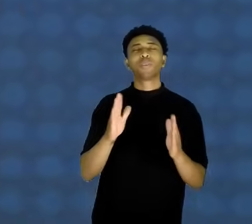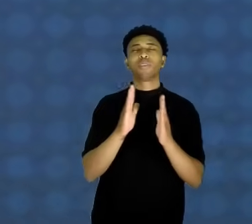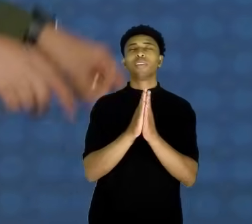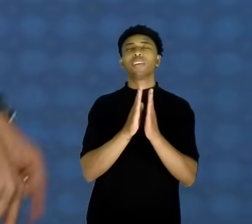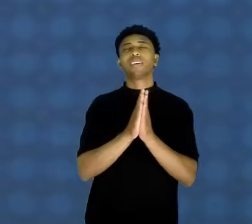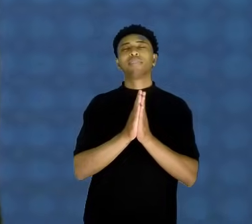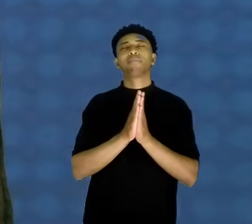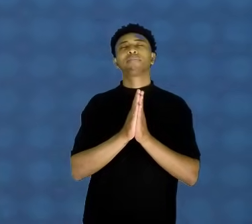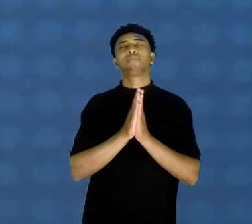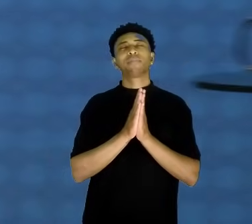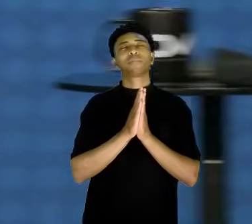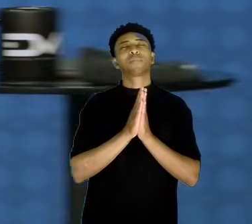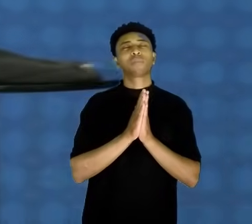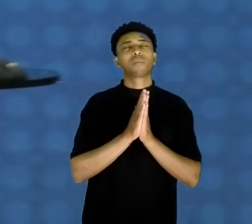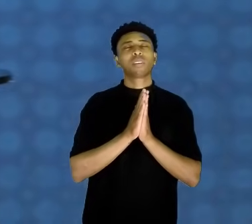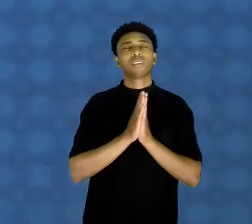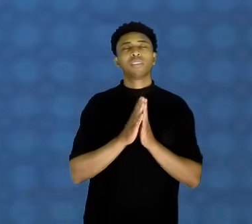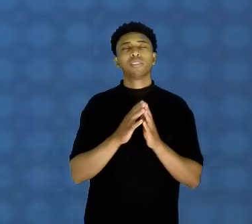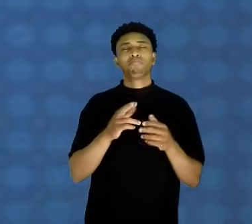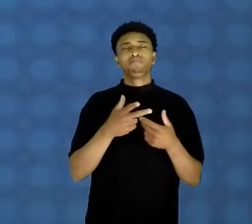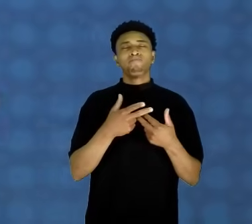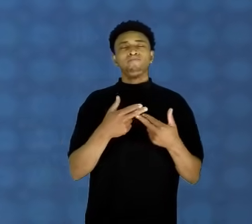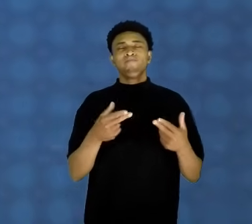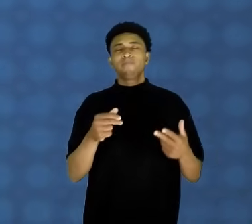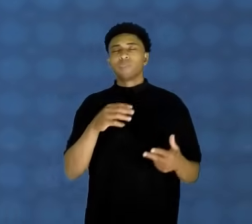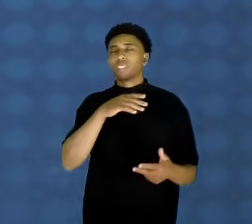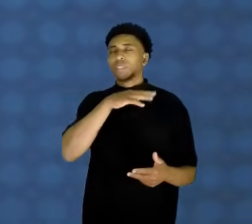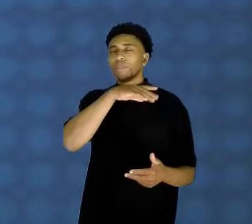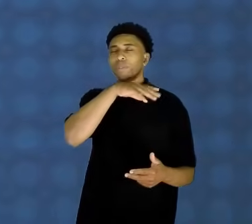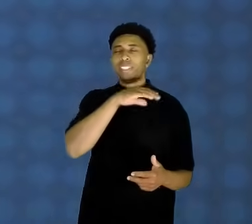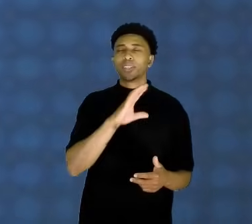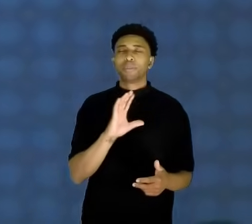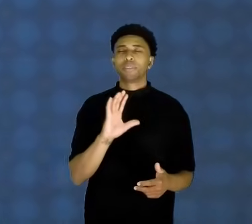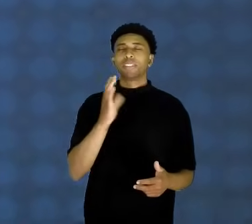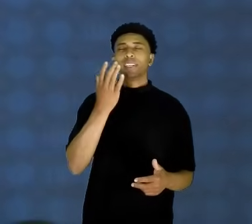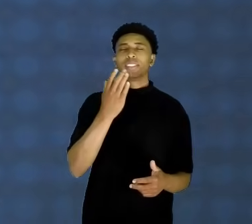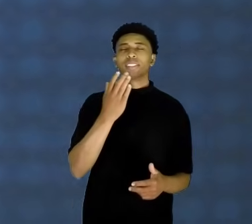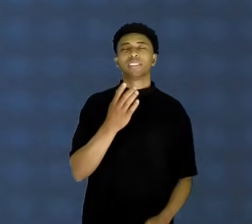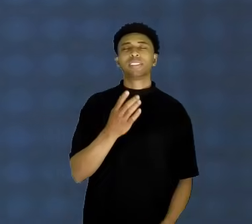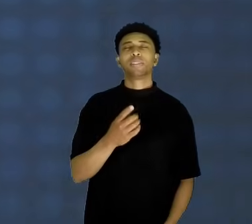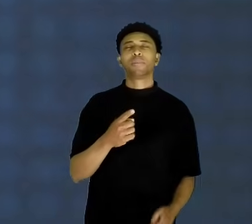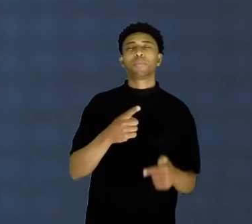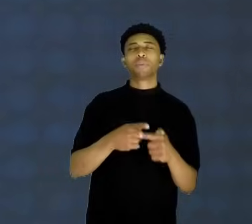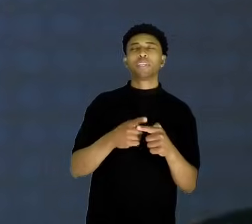Talvez tudo está pior, porque Deus está te provando.